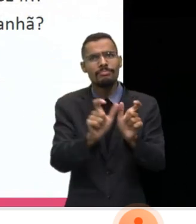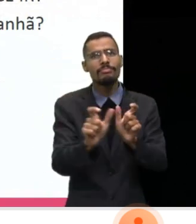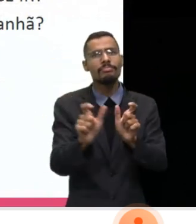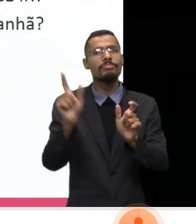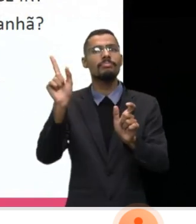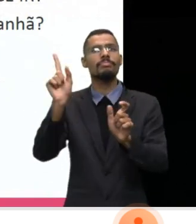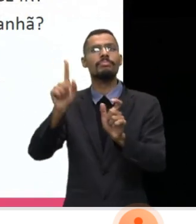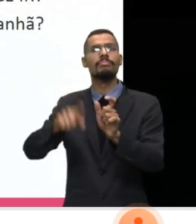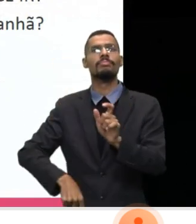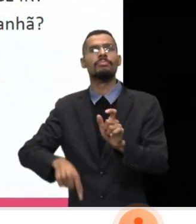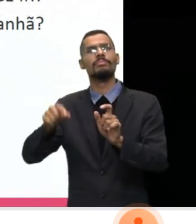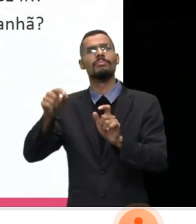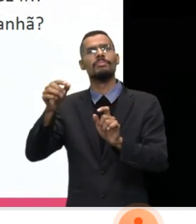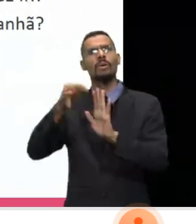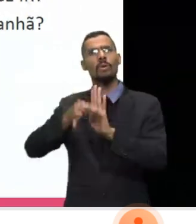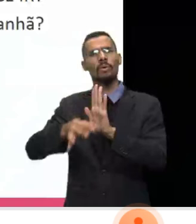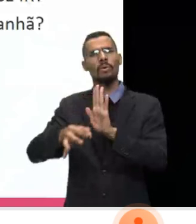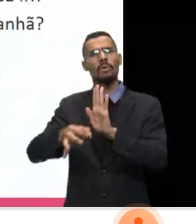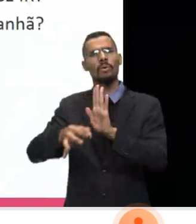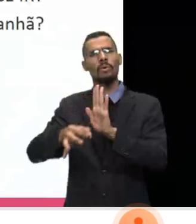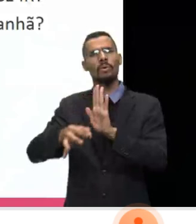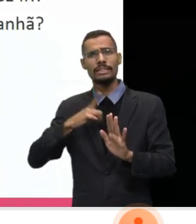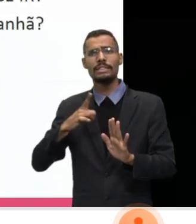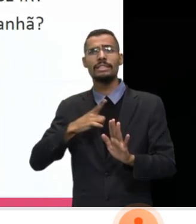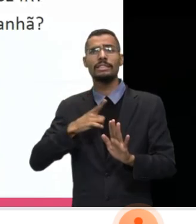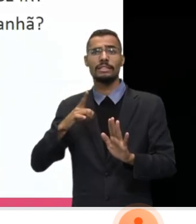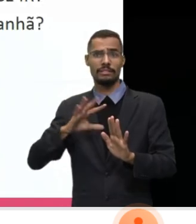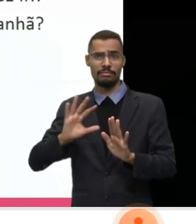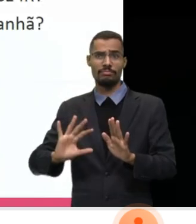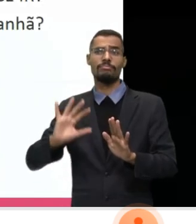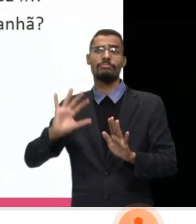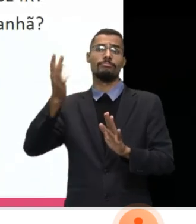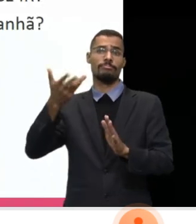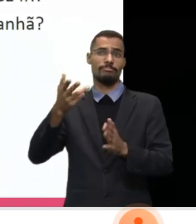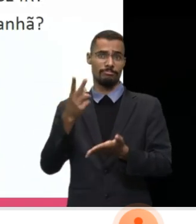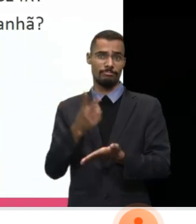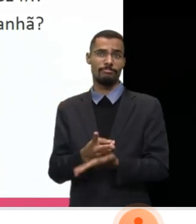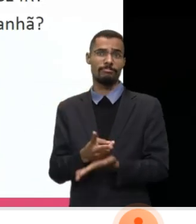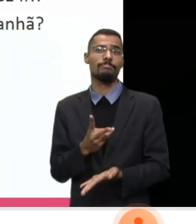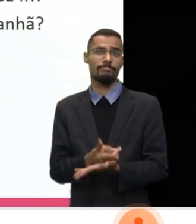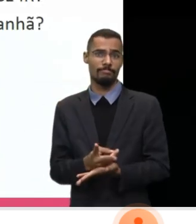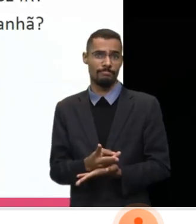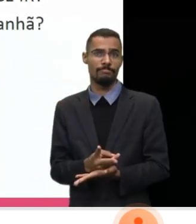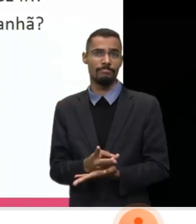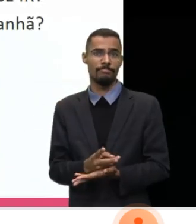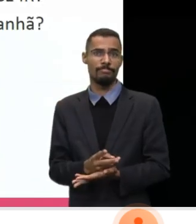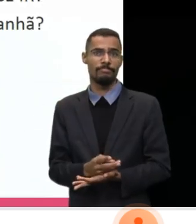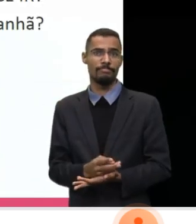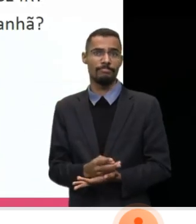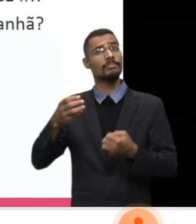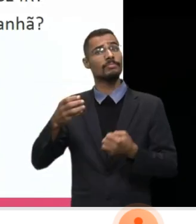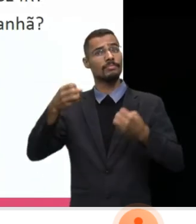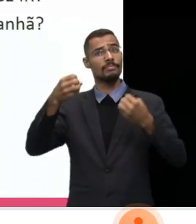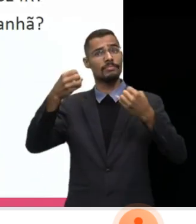tópico-comentário é a mais recorrente, tá? A autora também vai dizer que